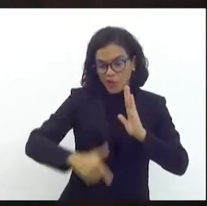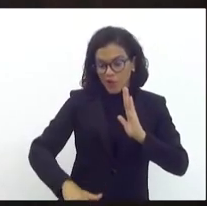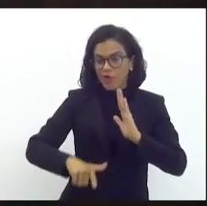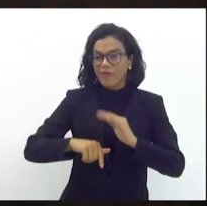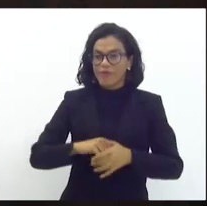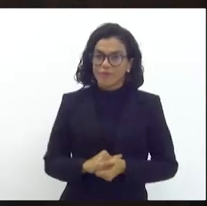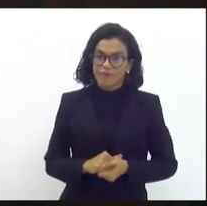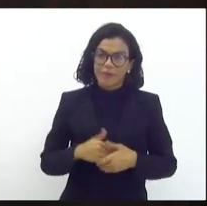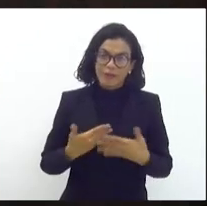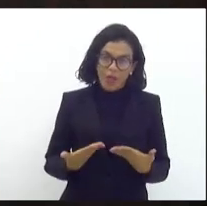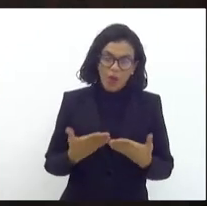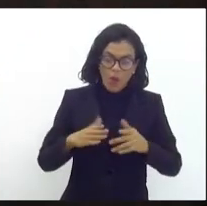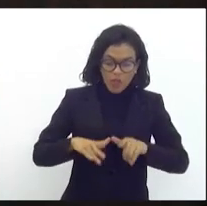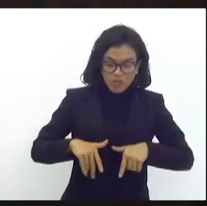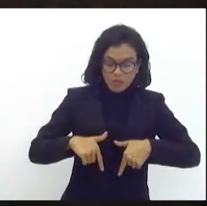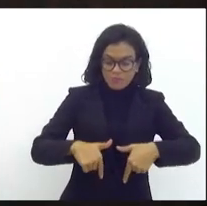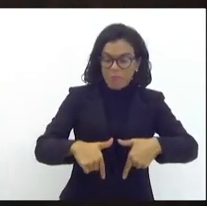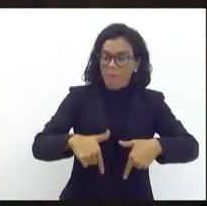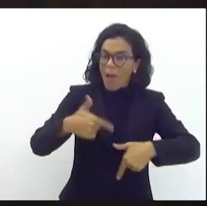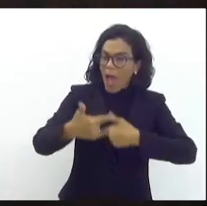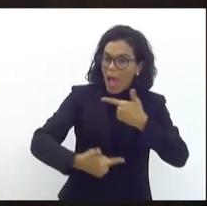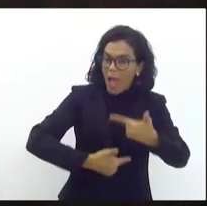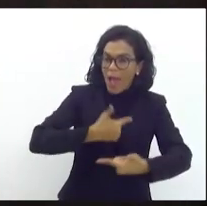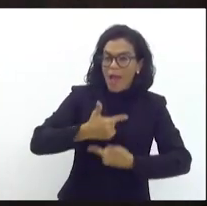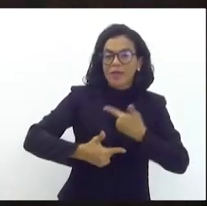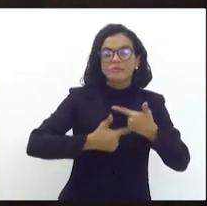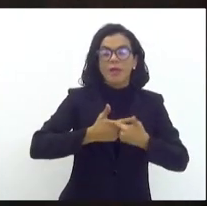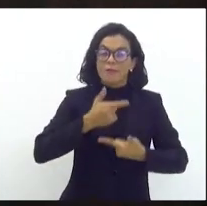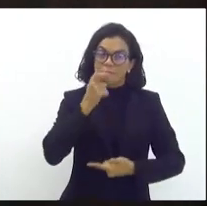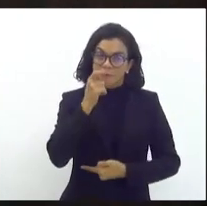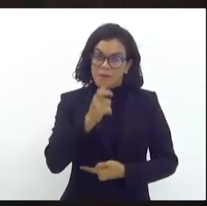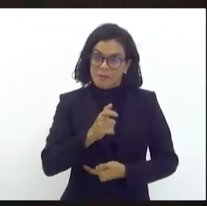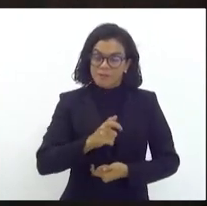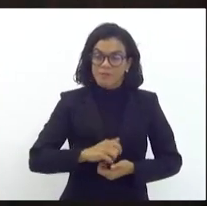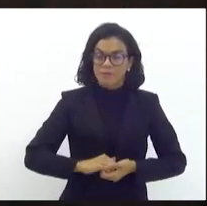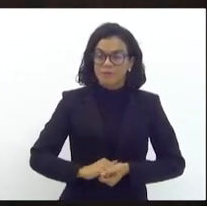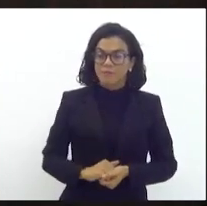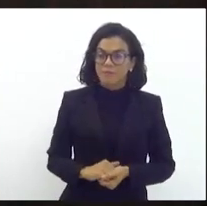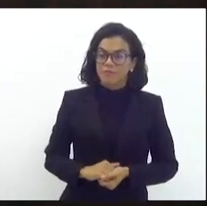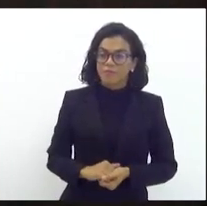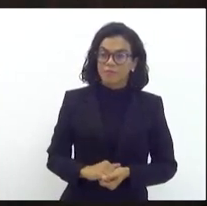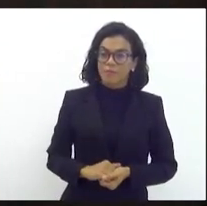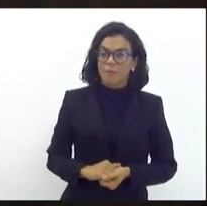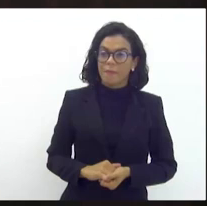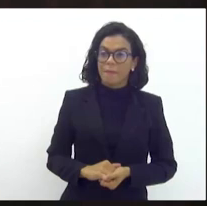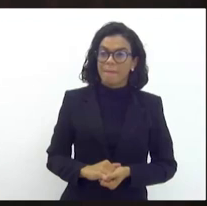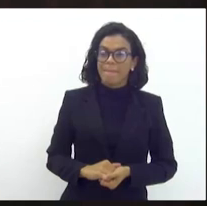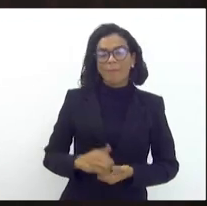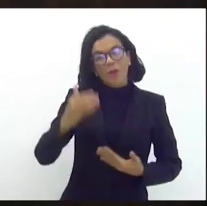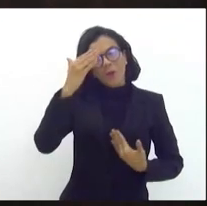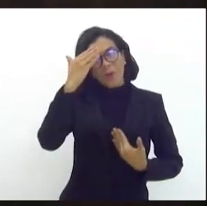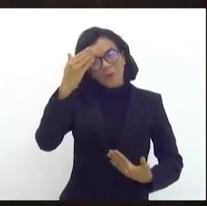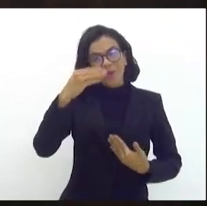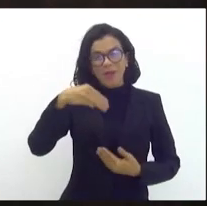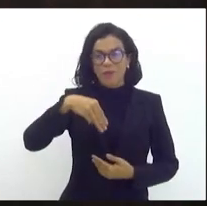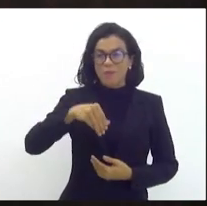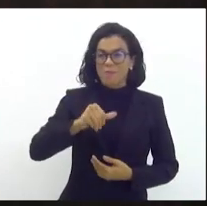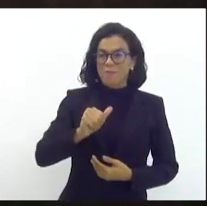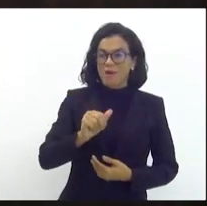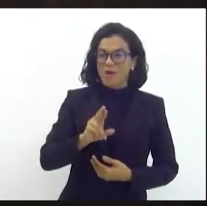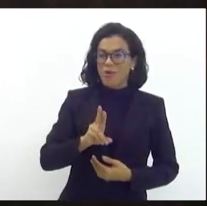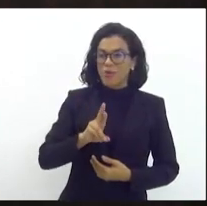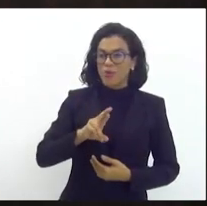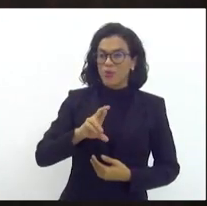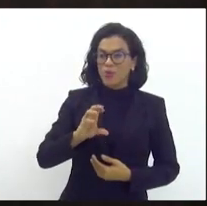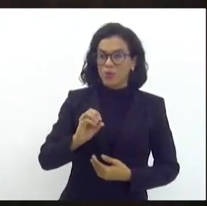atuando acho que de forma mais ativa pode ser uma coisa bem interessante Obrigado Mauro passa a palavra